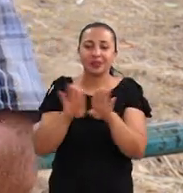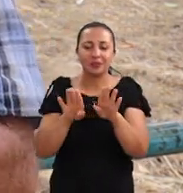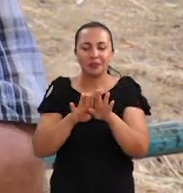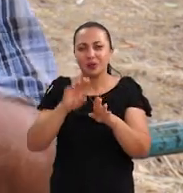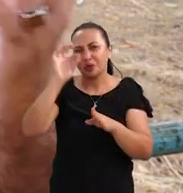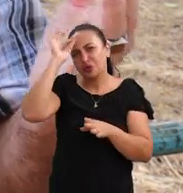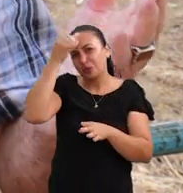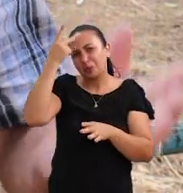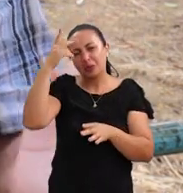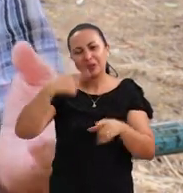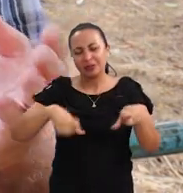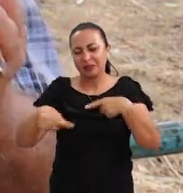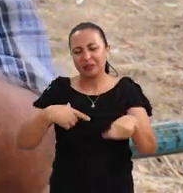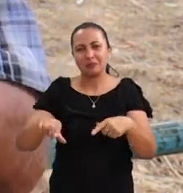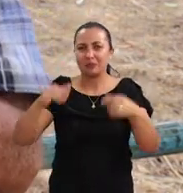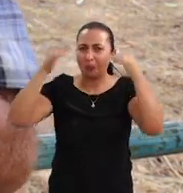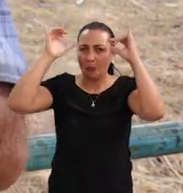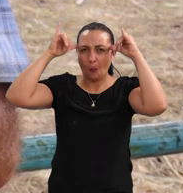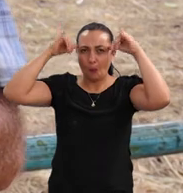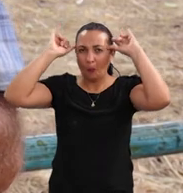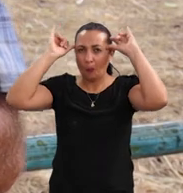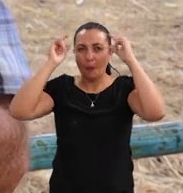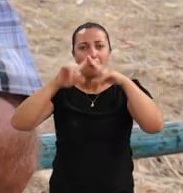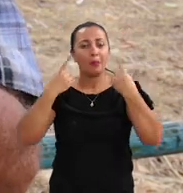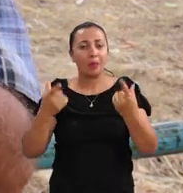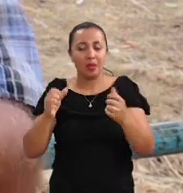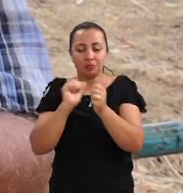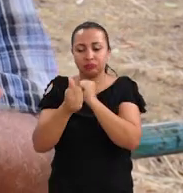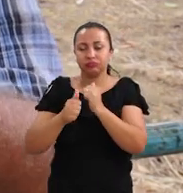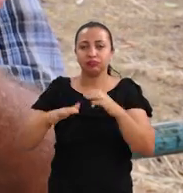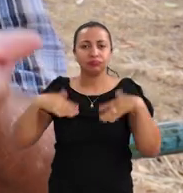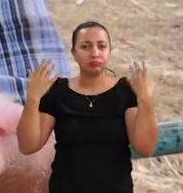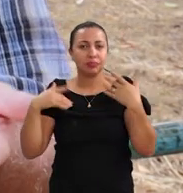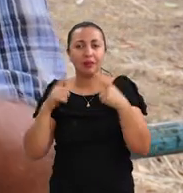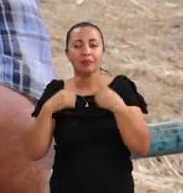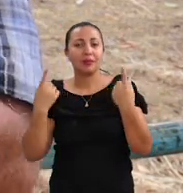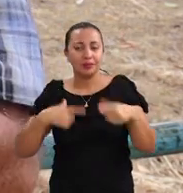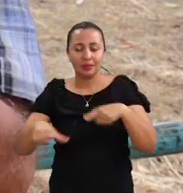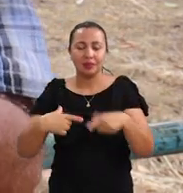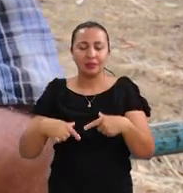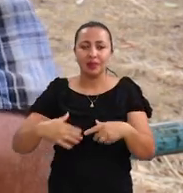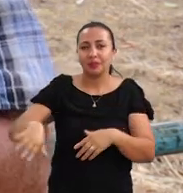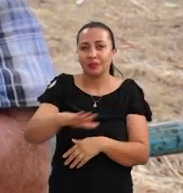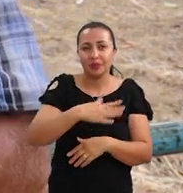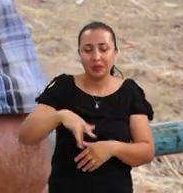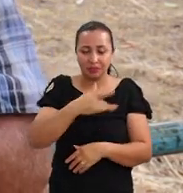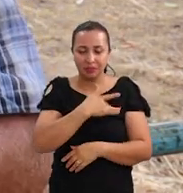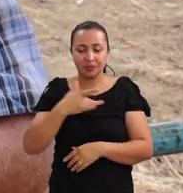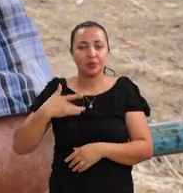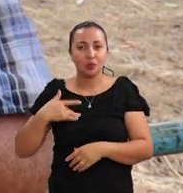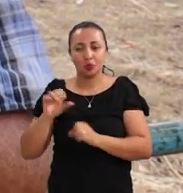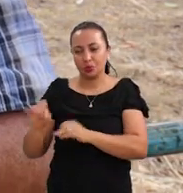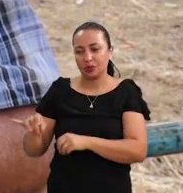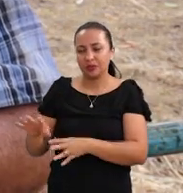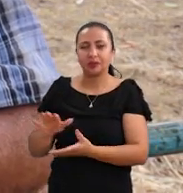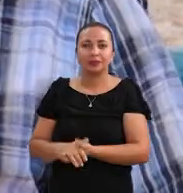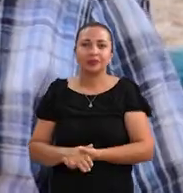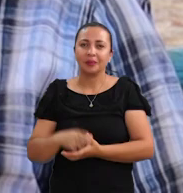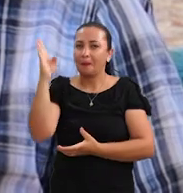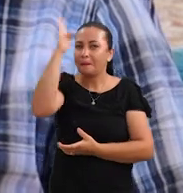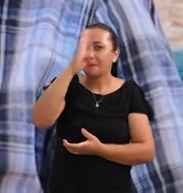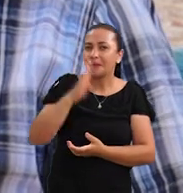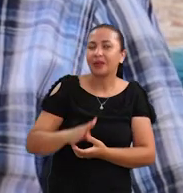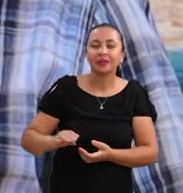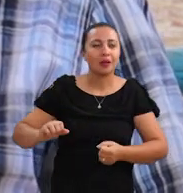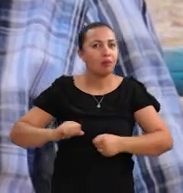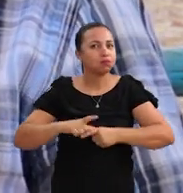cavalo também, não só para a lida do gado, não só para o esporte, para o lazer, mas podendo atuar no campo da saúde e educação.